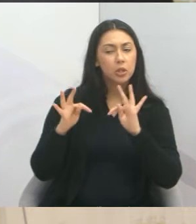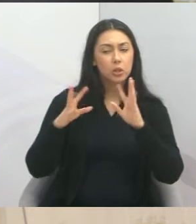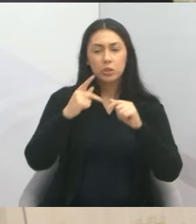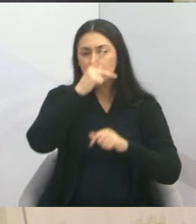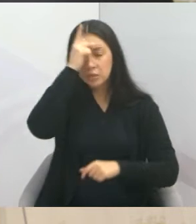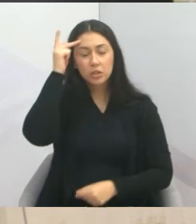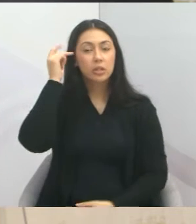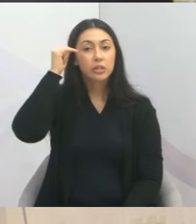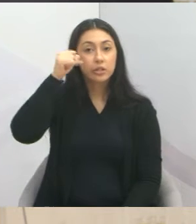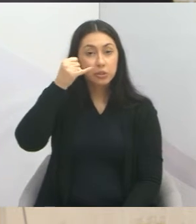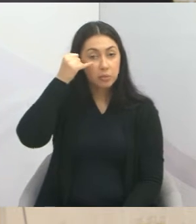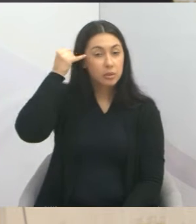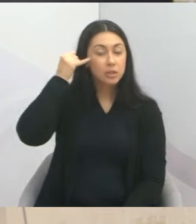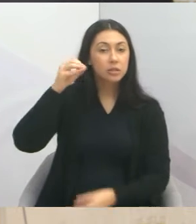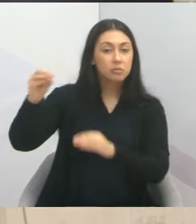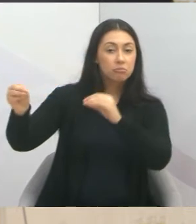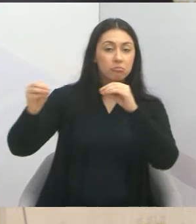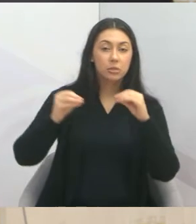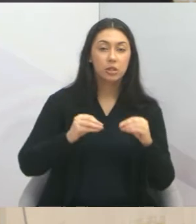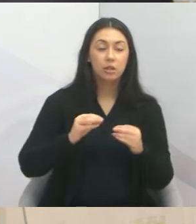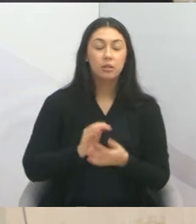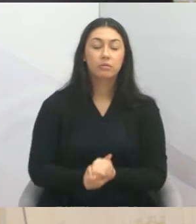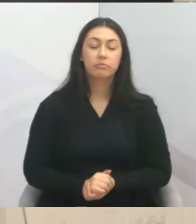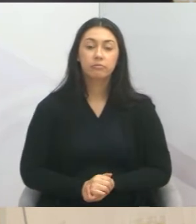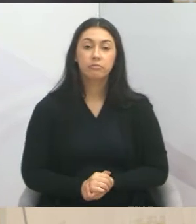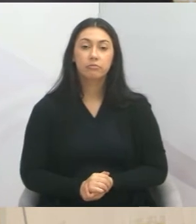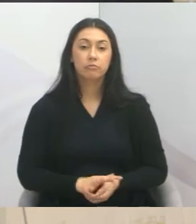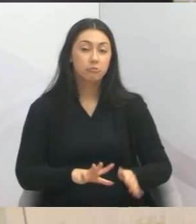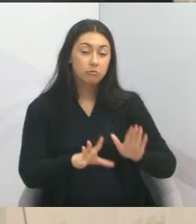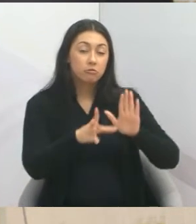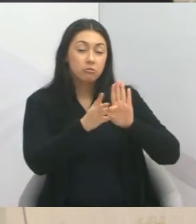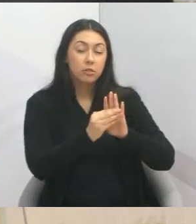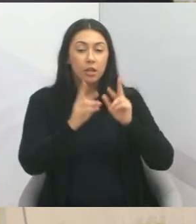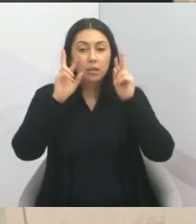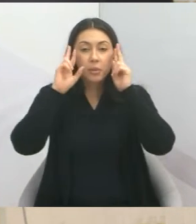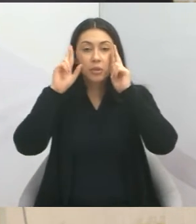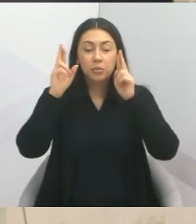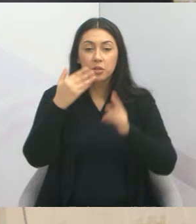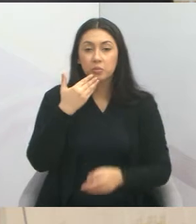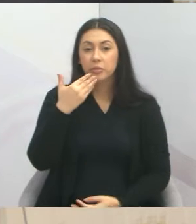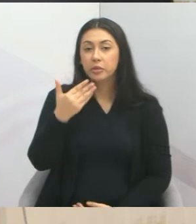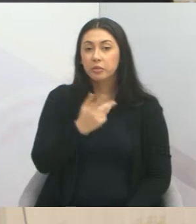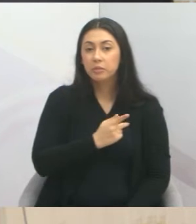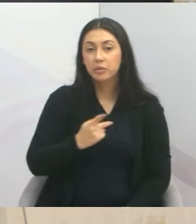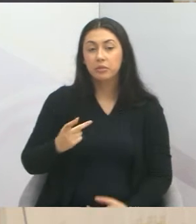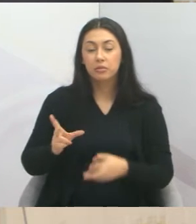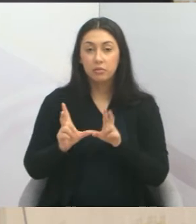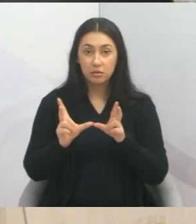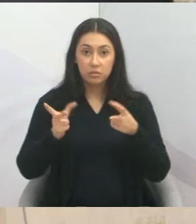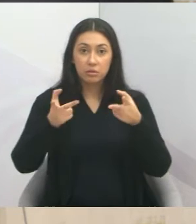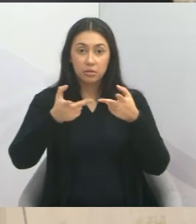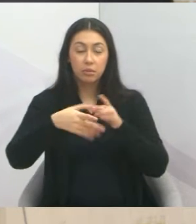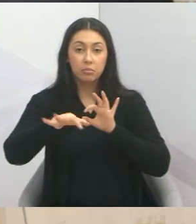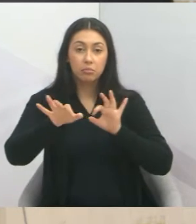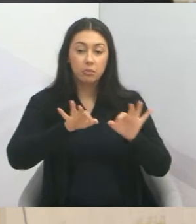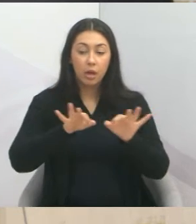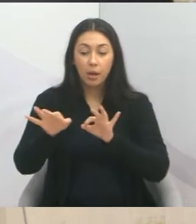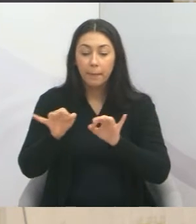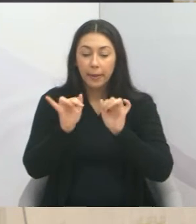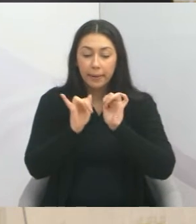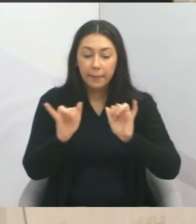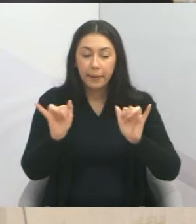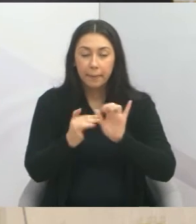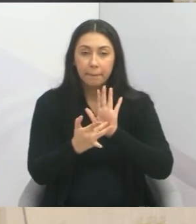todos os Imigrantes Japoneses e seus descendentes feito esse registro respeitosamente referimos aprender essa casa que seja